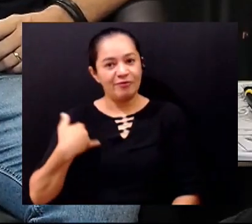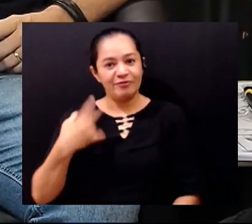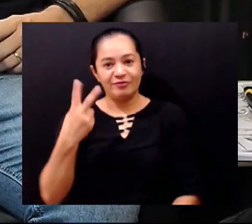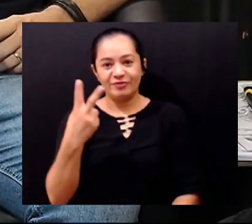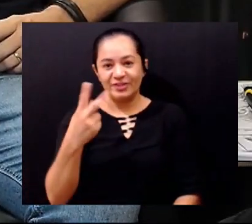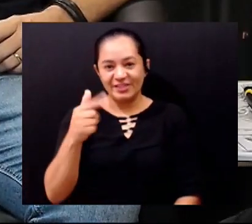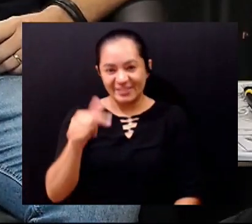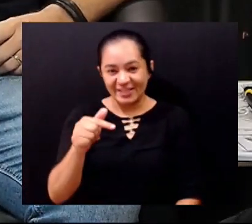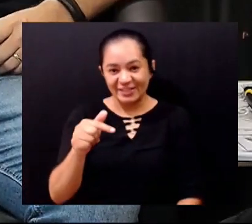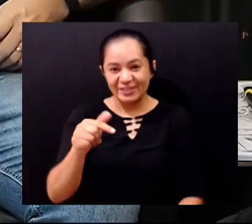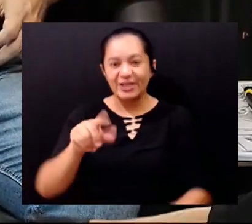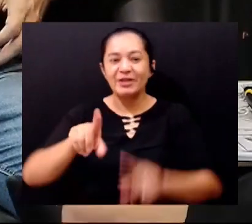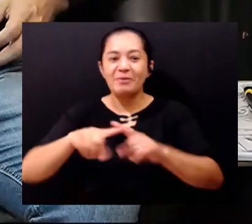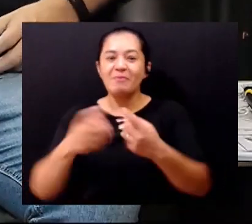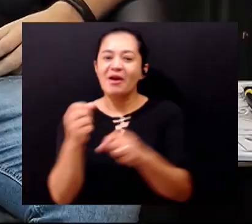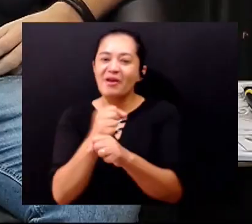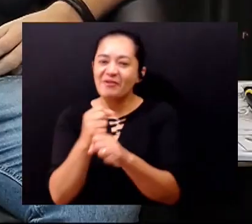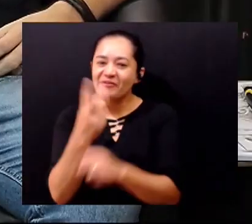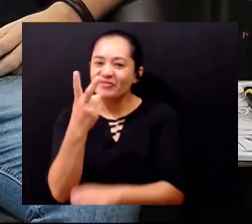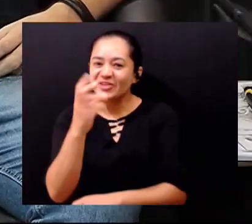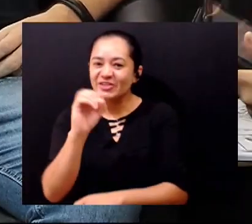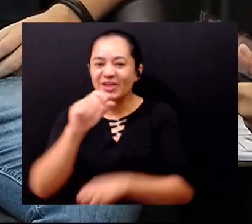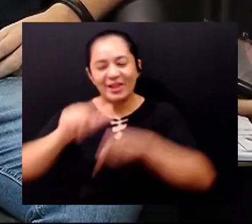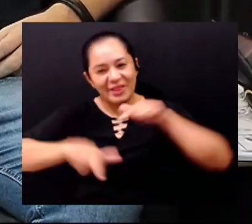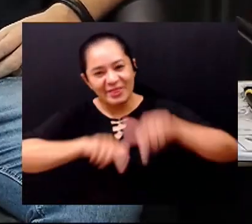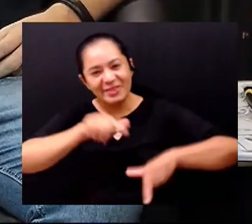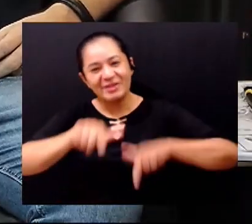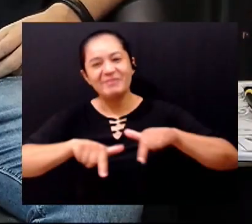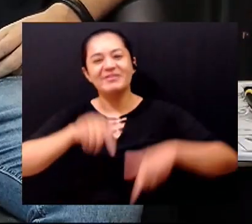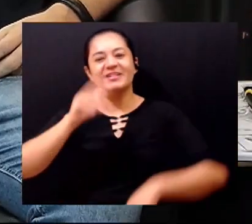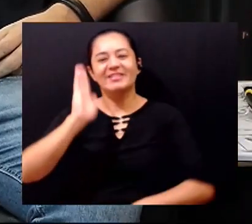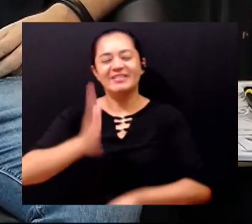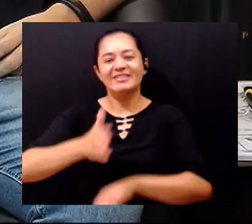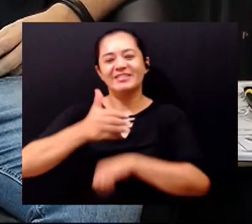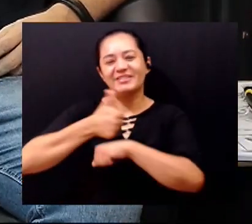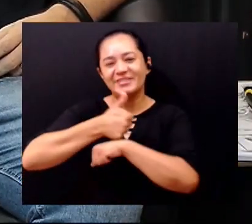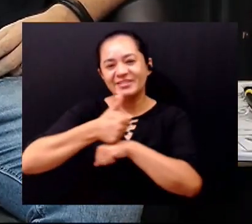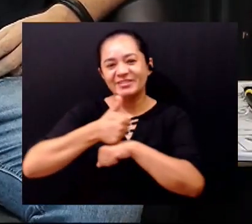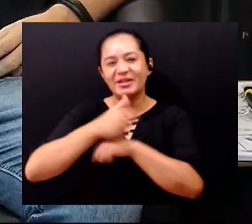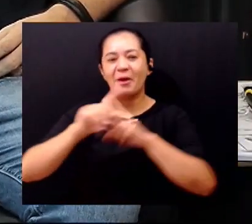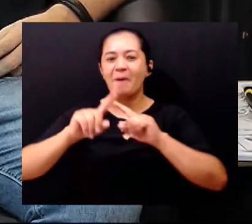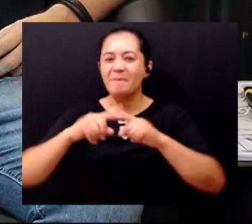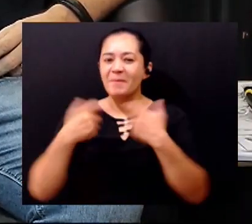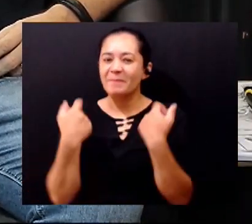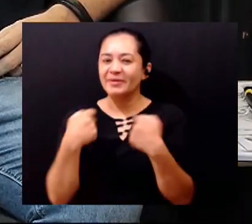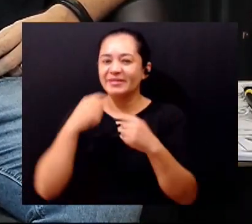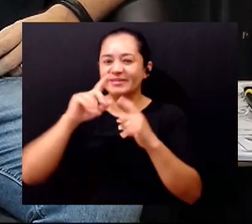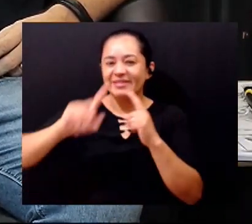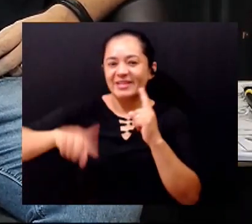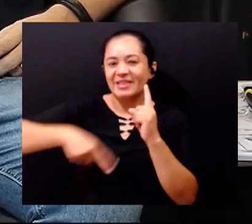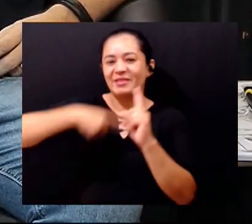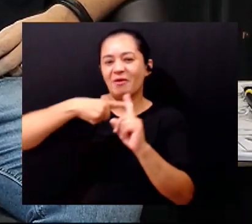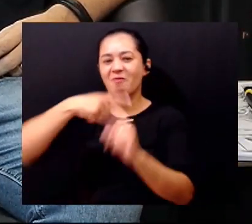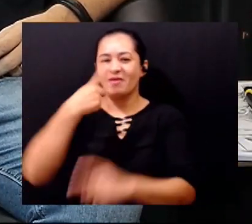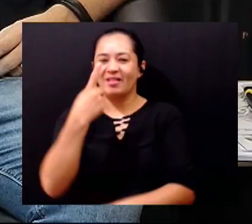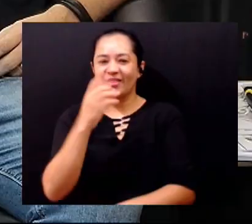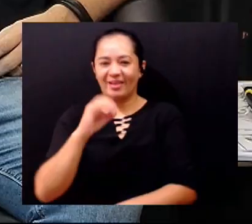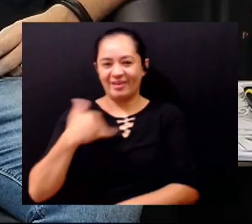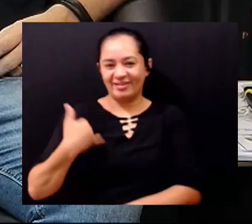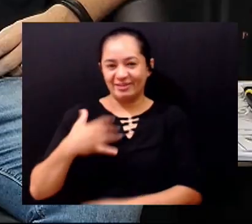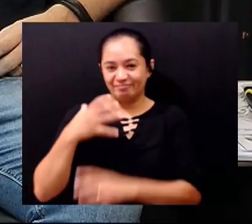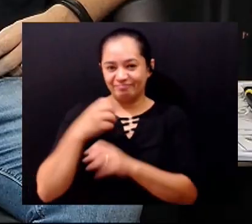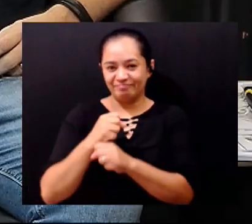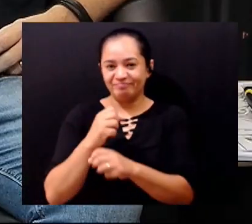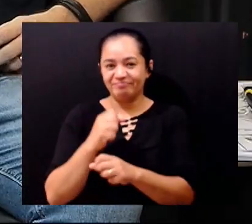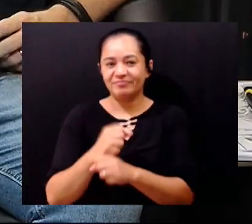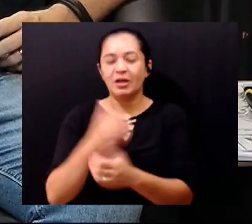também, né? que legal. Mas enfim, tem que colocar 10 a mais aí nessa idade que eu falo. Mas assim, eu comecei também com as caricaturas, que eu